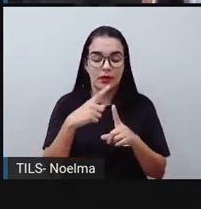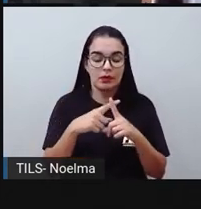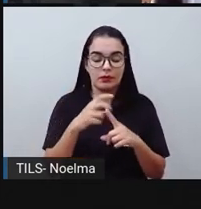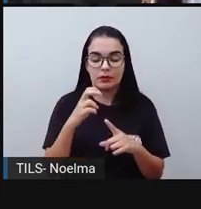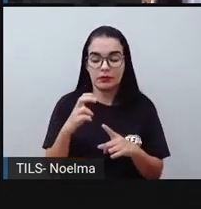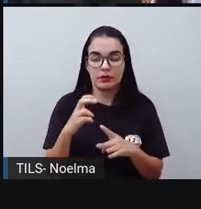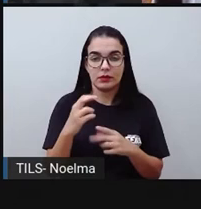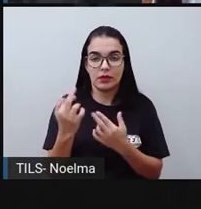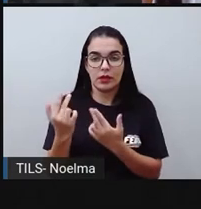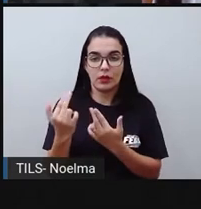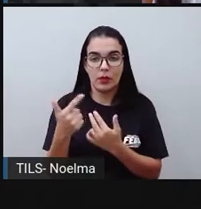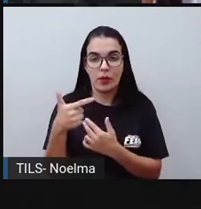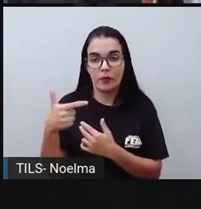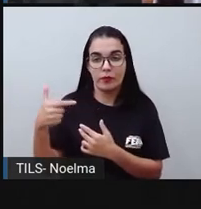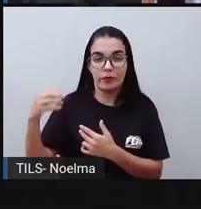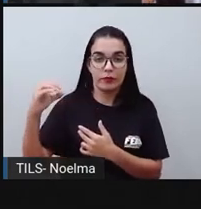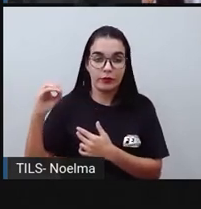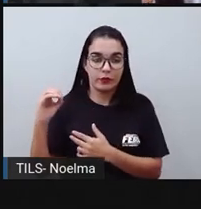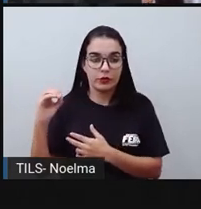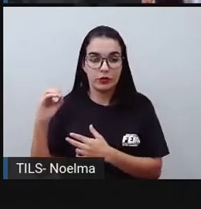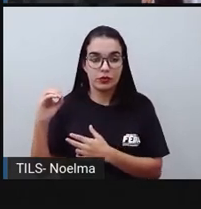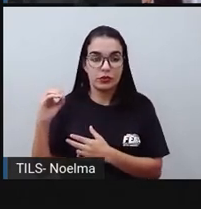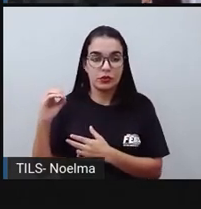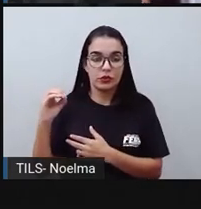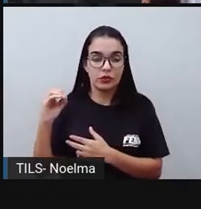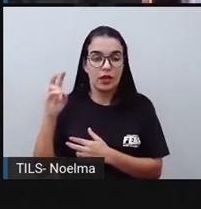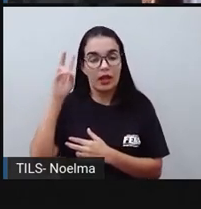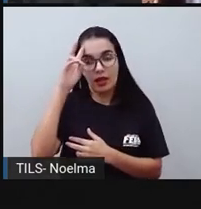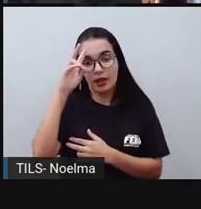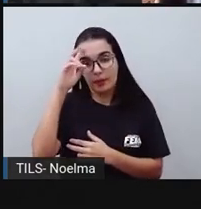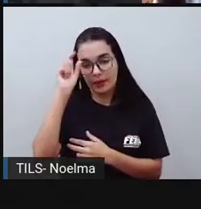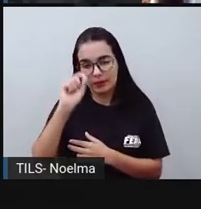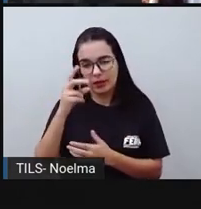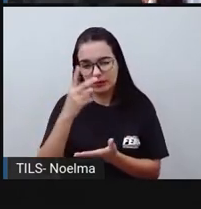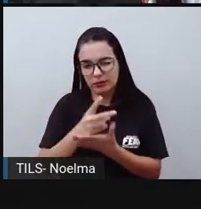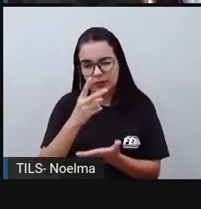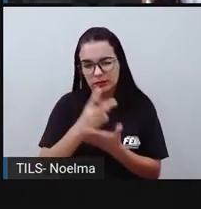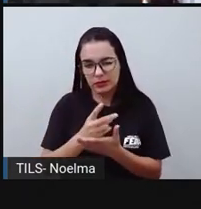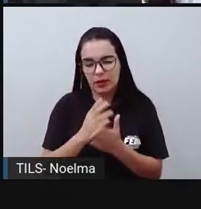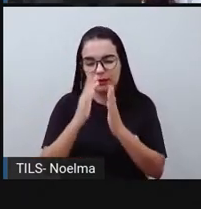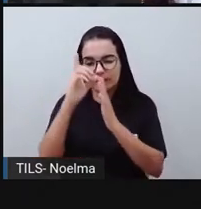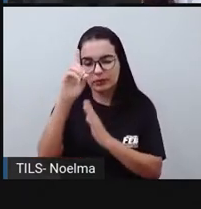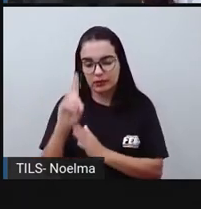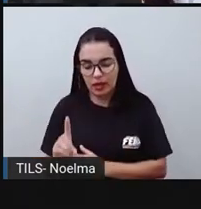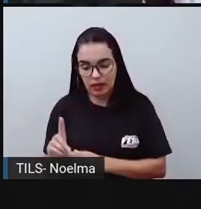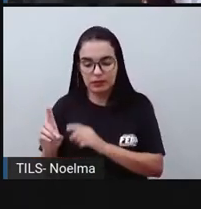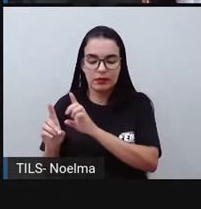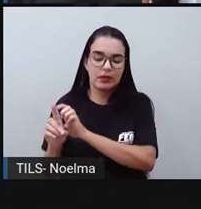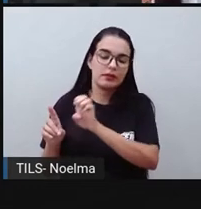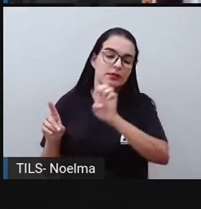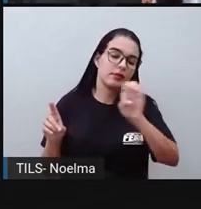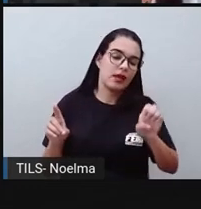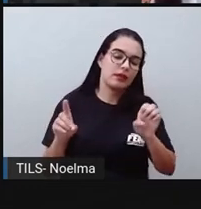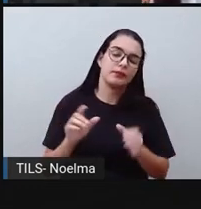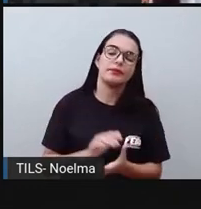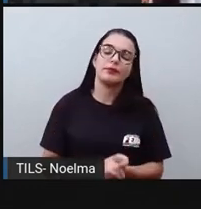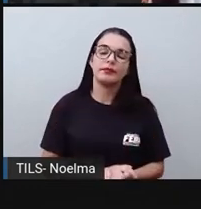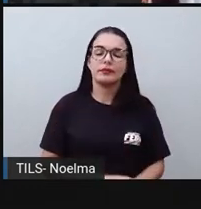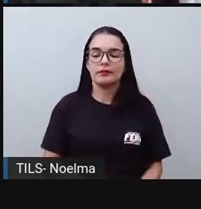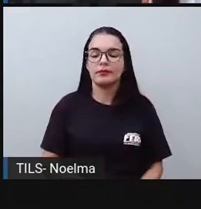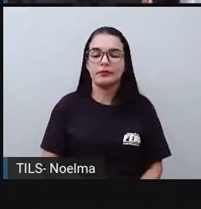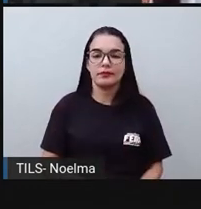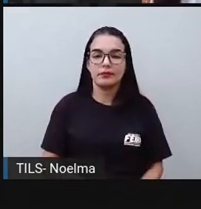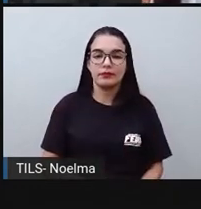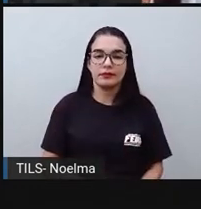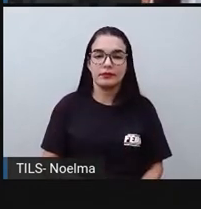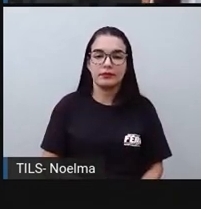vezes 5. E aí, lembrando que nós sempre começamos pelo lado direito, então a gente sempre começa